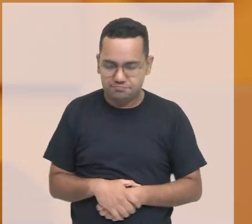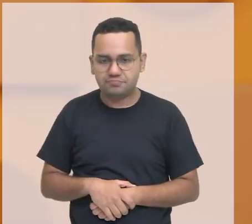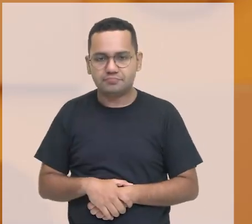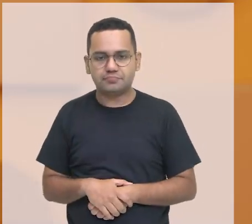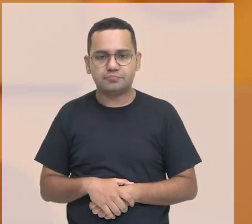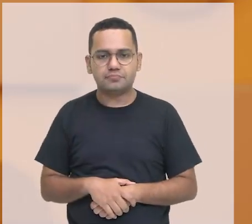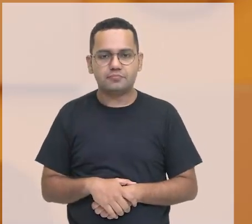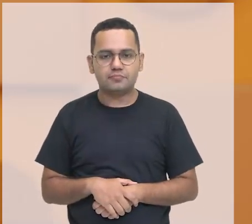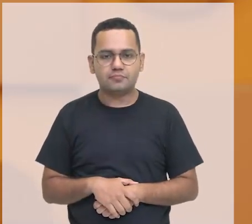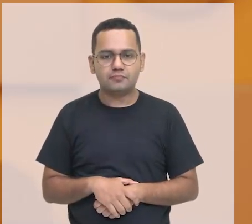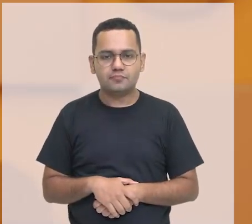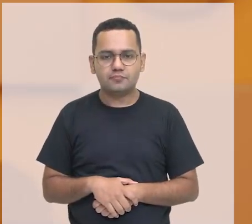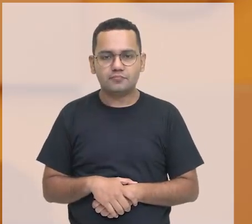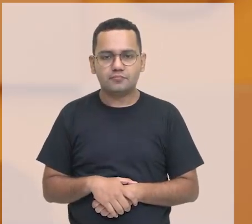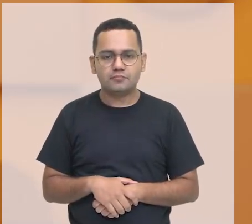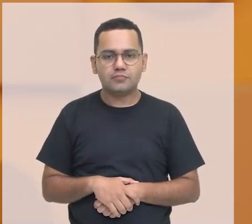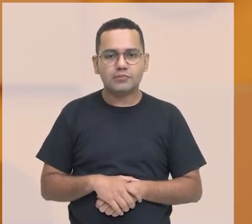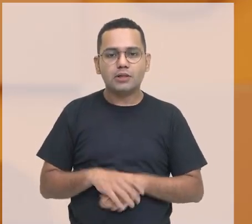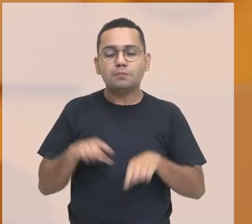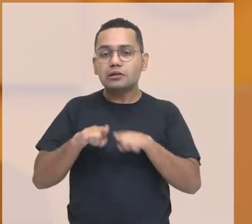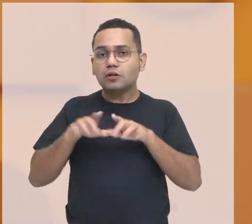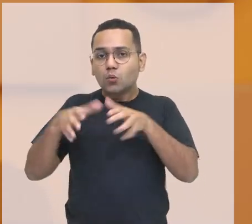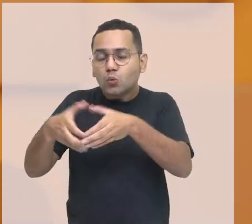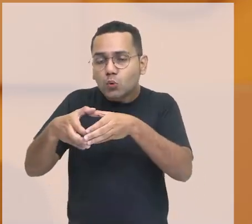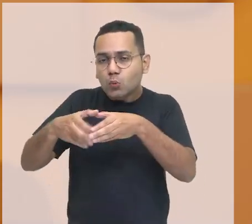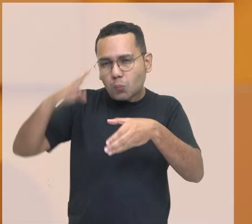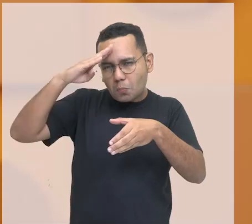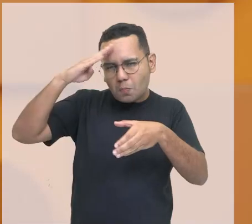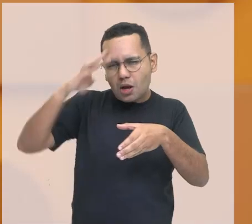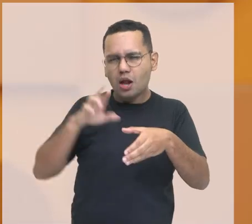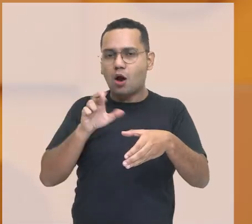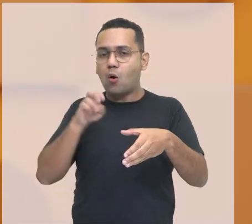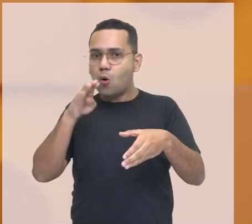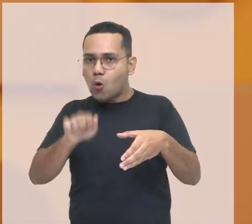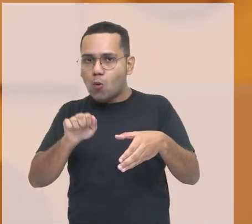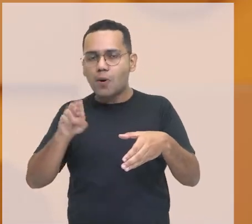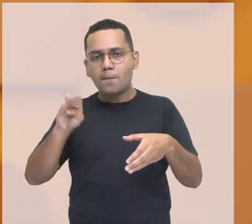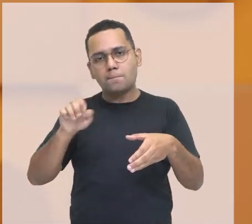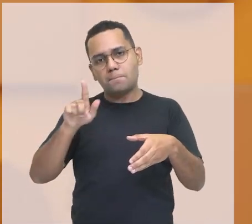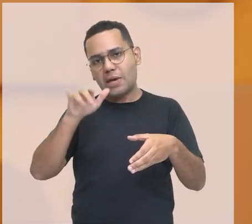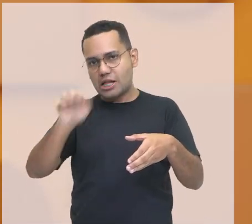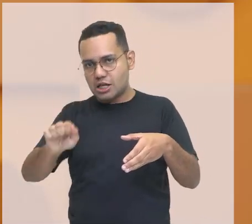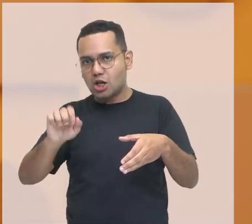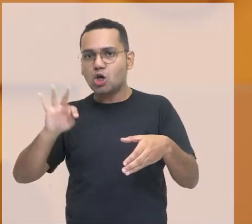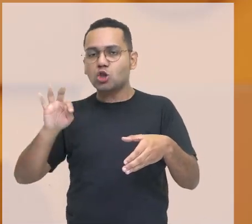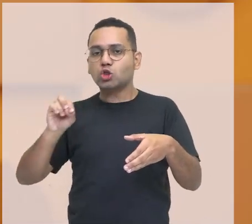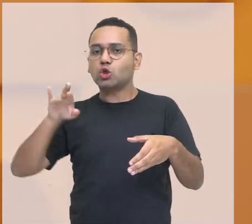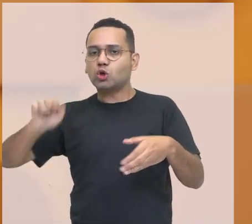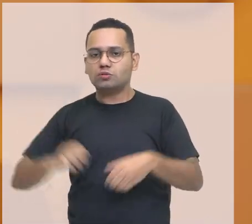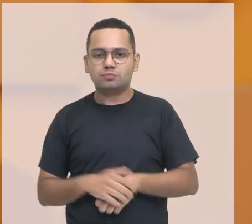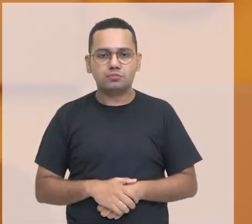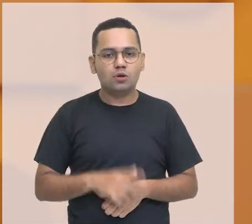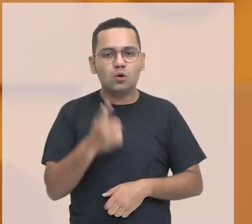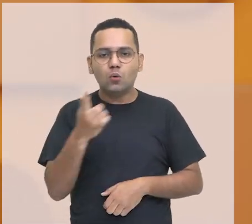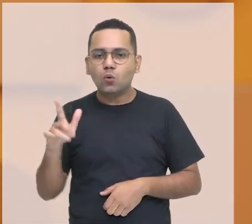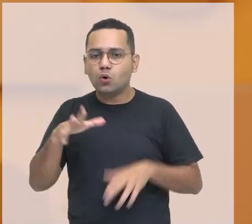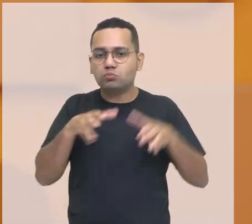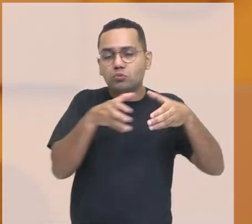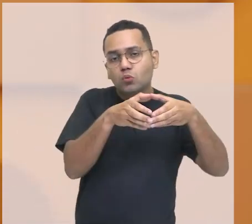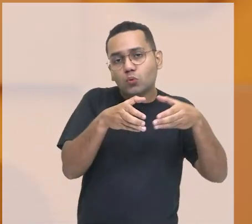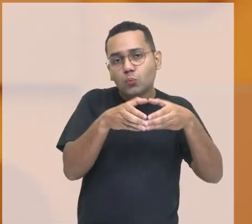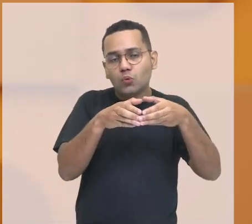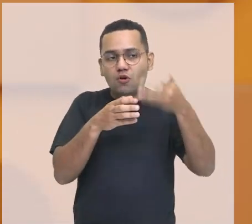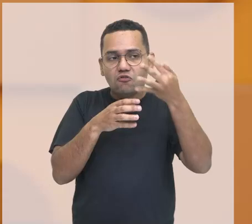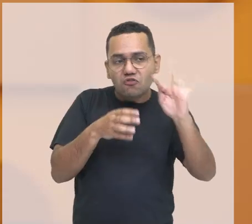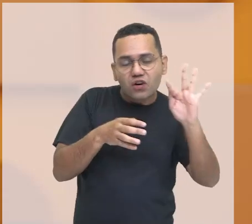militares formados, o eixo Roma-Berlim-Tóquio e os aliados formados a priori por Grã-Bretanha e